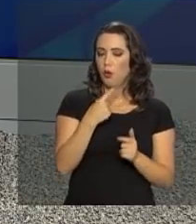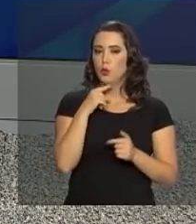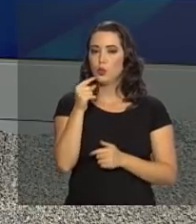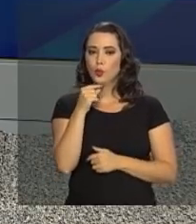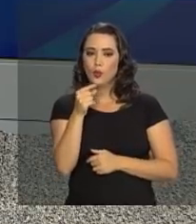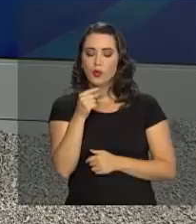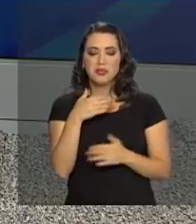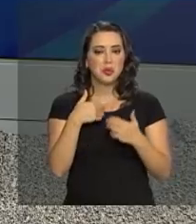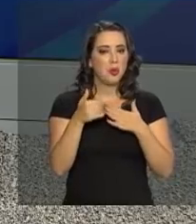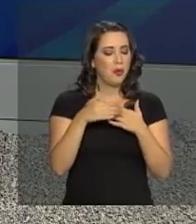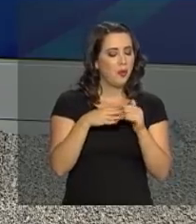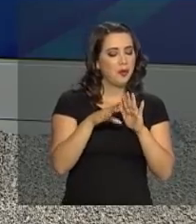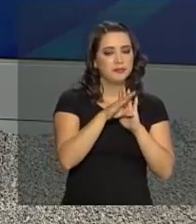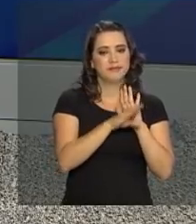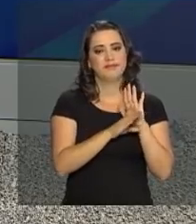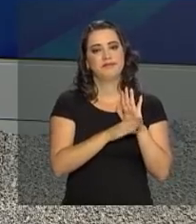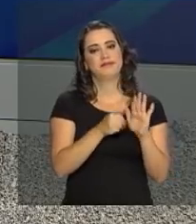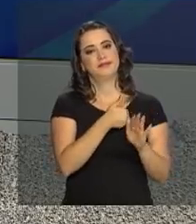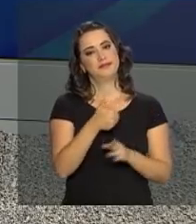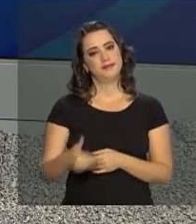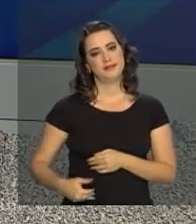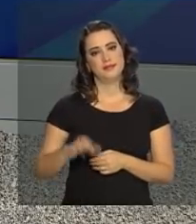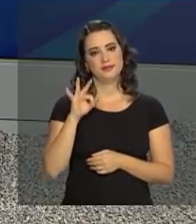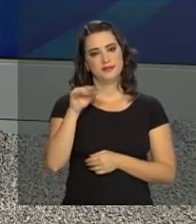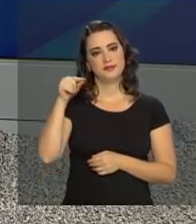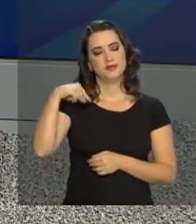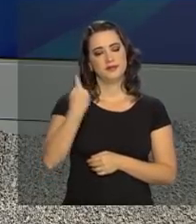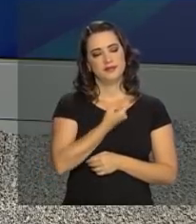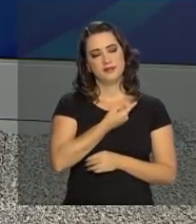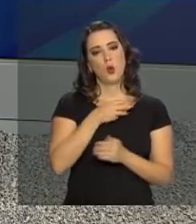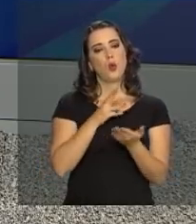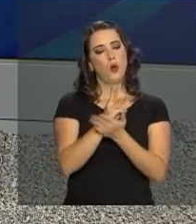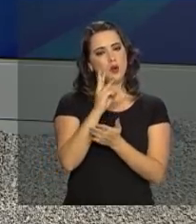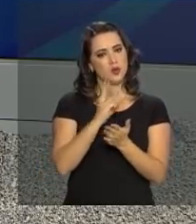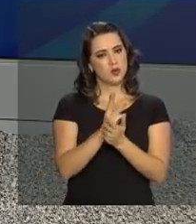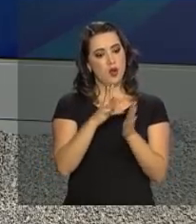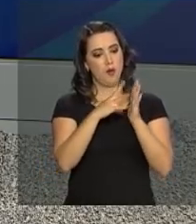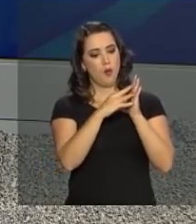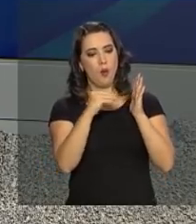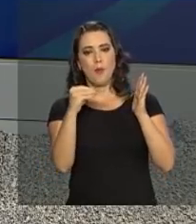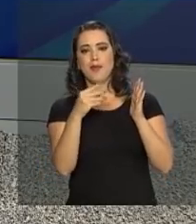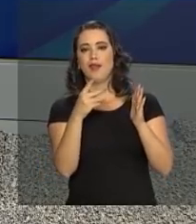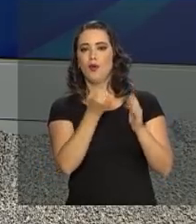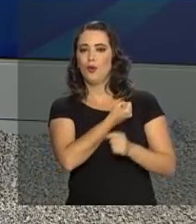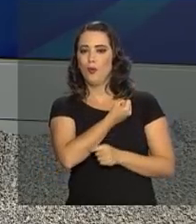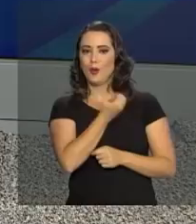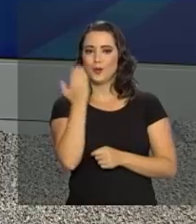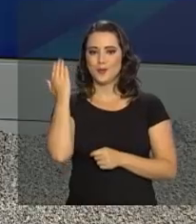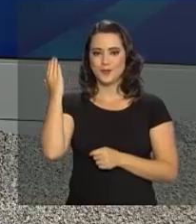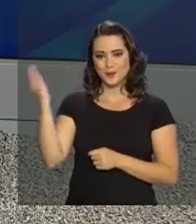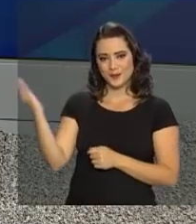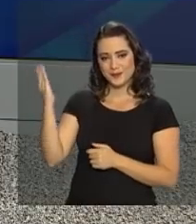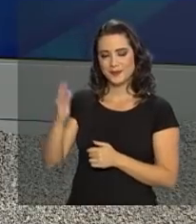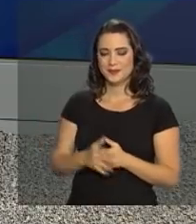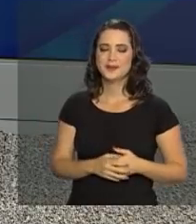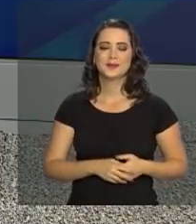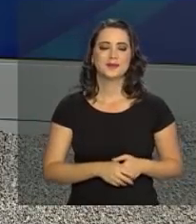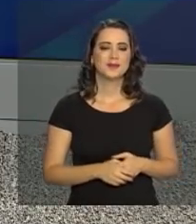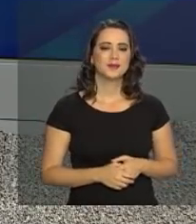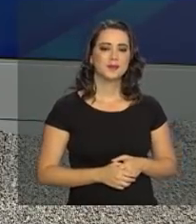reportagens e dúvidas sobre programas e ações do governo federal para o nosso WhatsApp. Então, anote aí. É